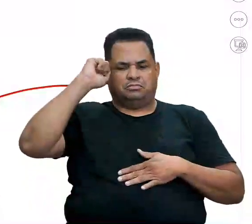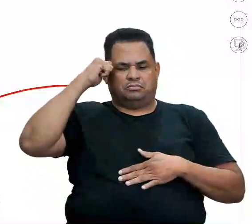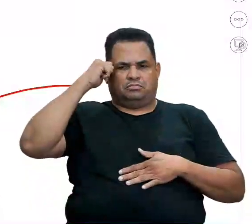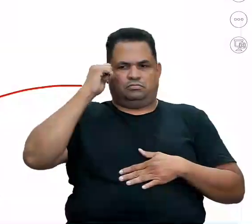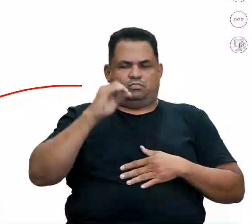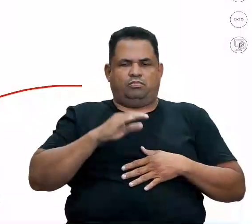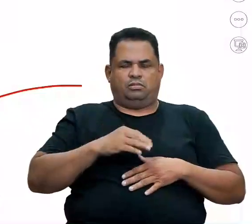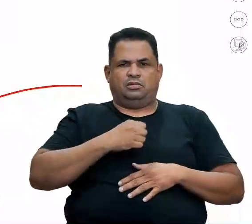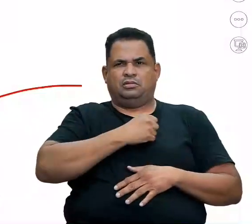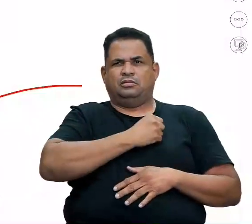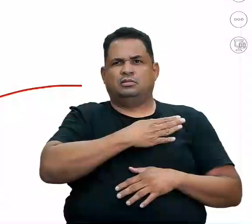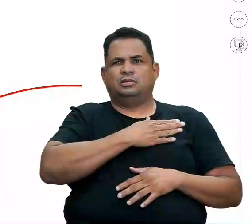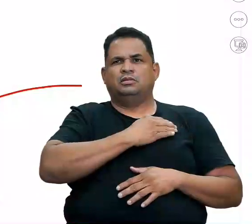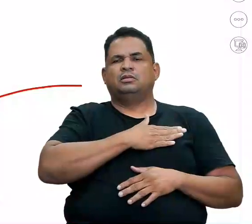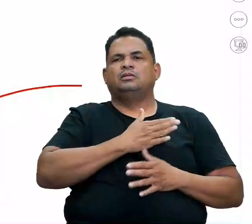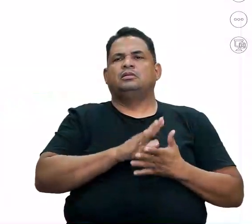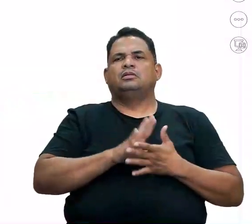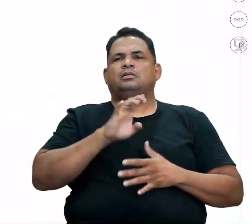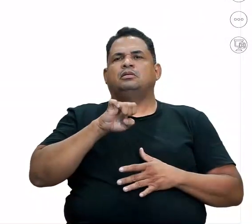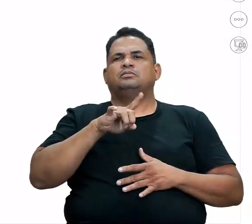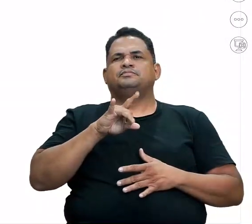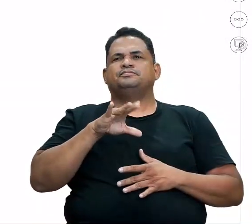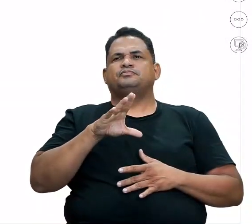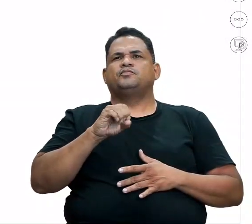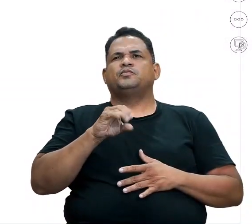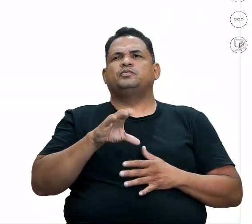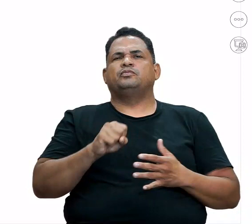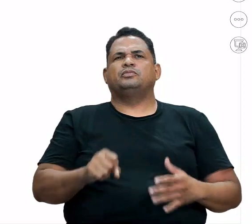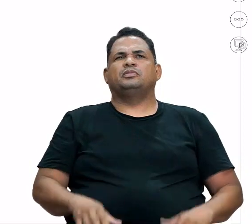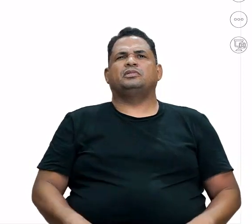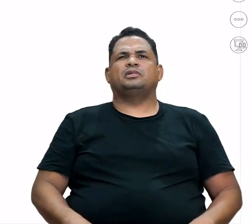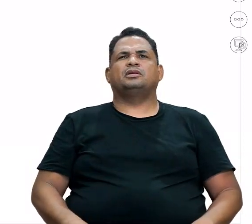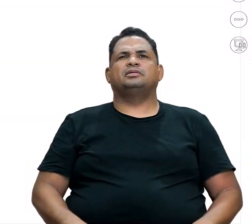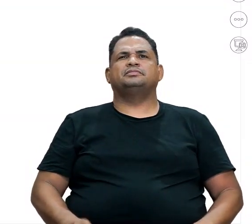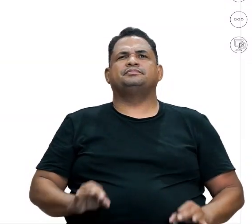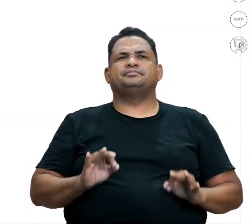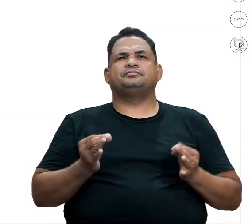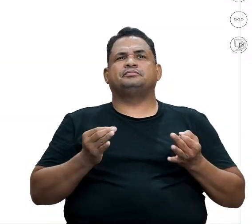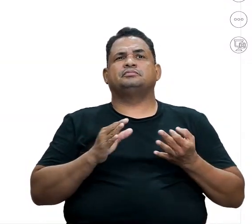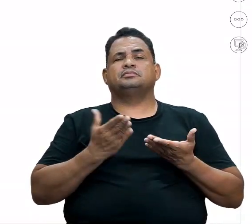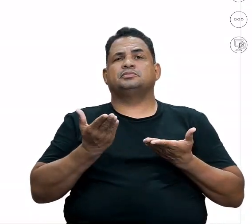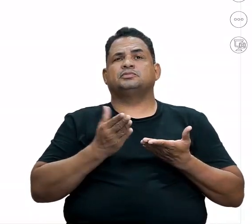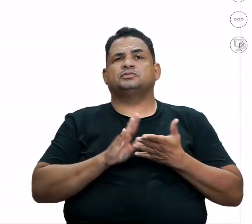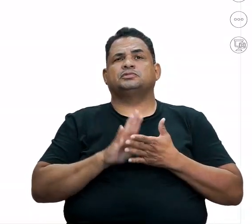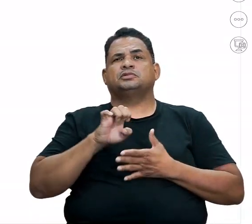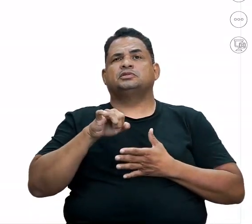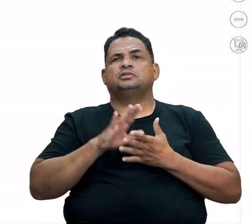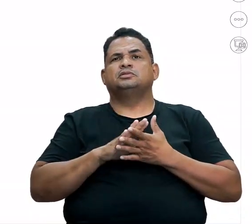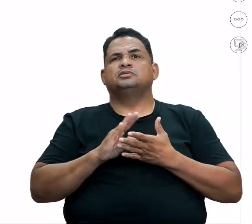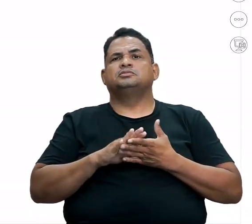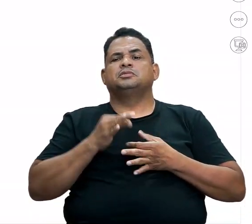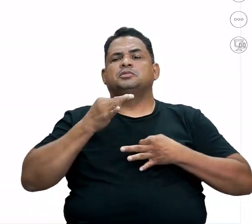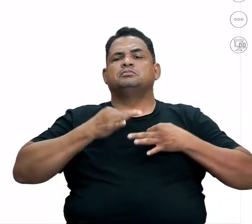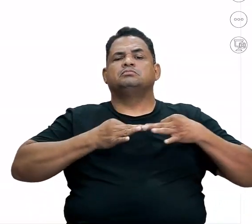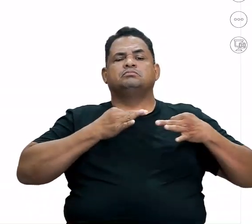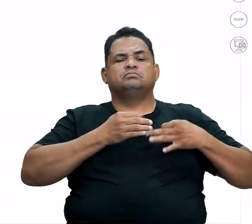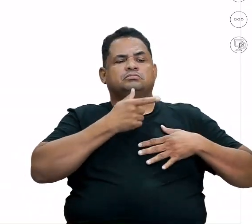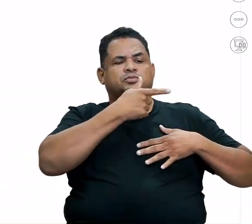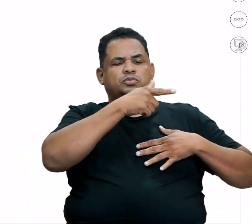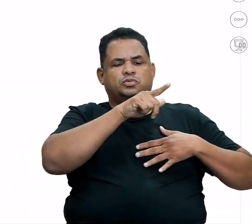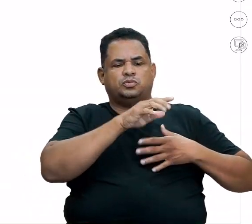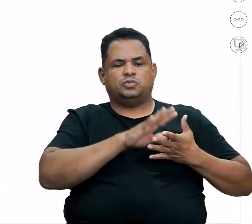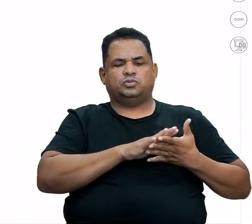preconceito, isso é um estereótipo, tá? Então, estamos sendo etnocêntricos quando julgamos outras culturas segundo nossos